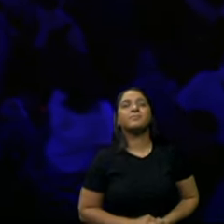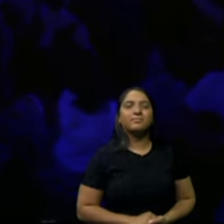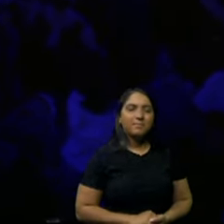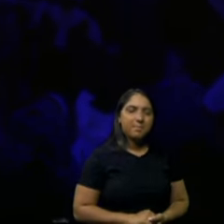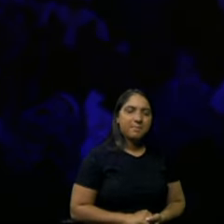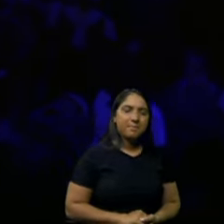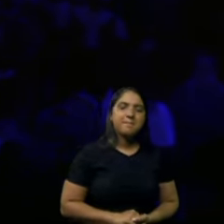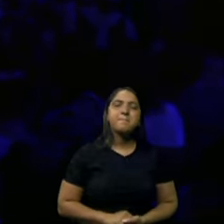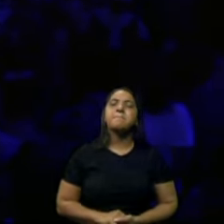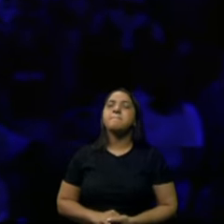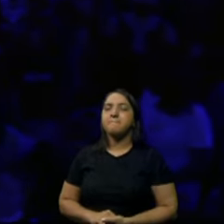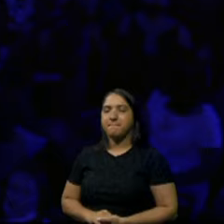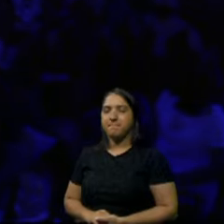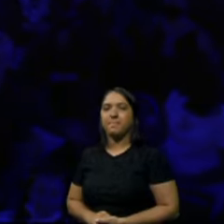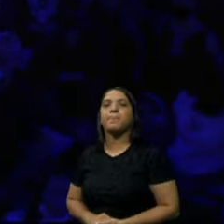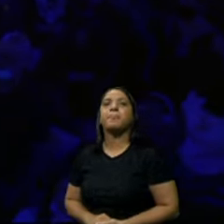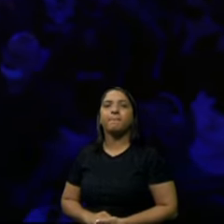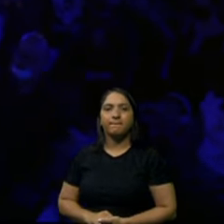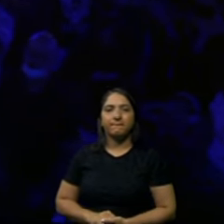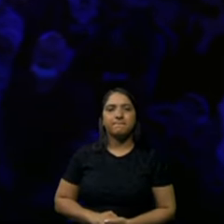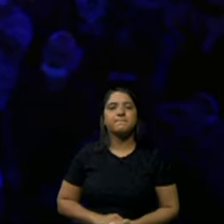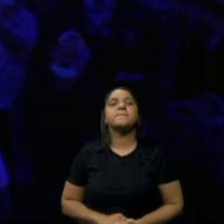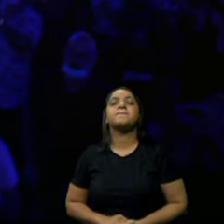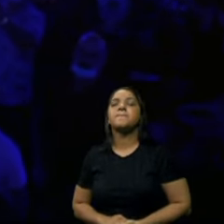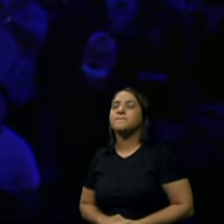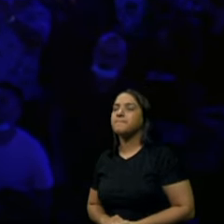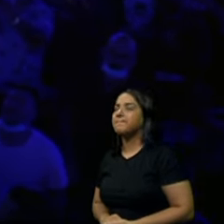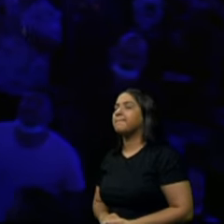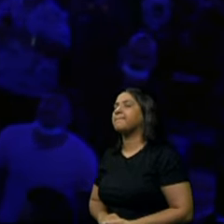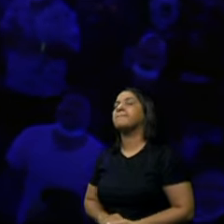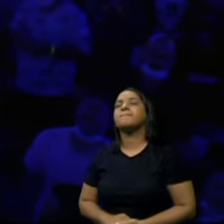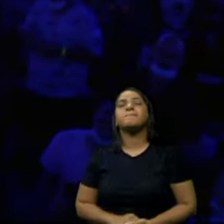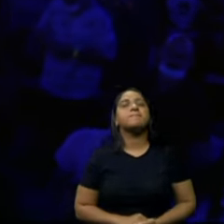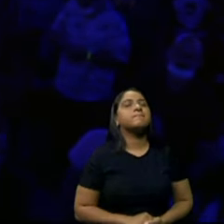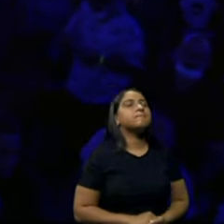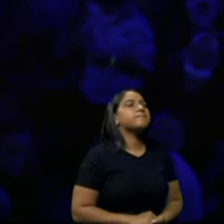E aí E aí